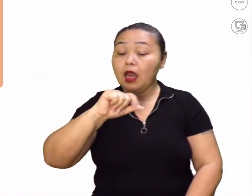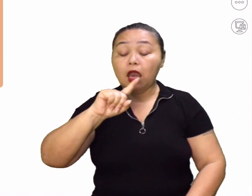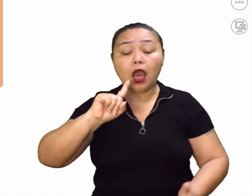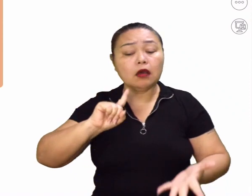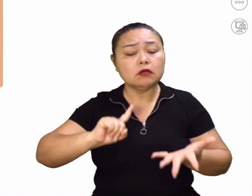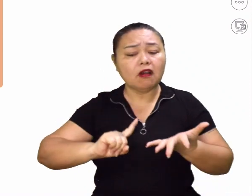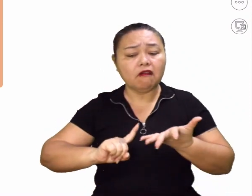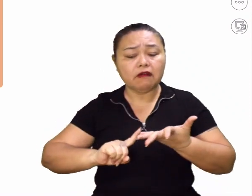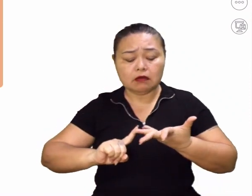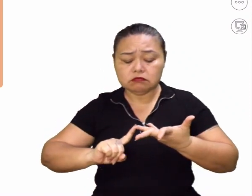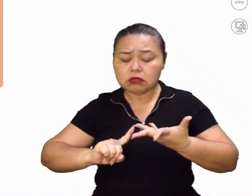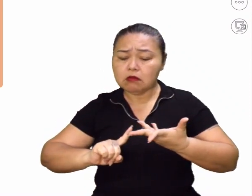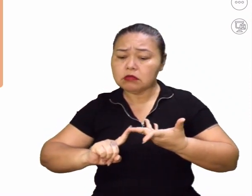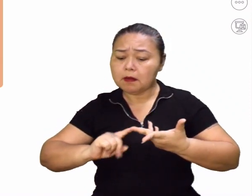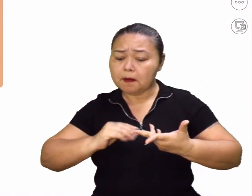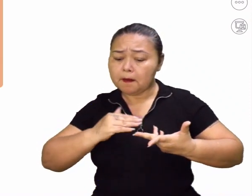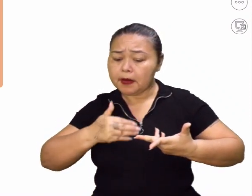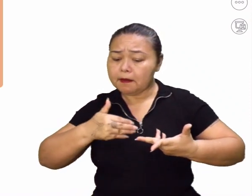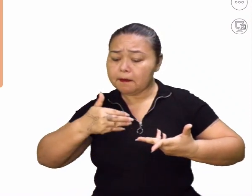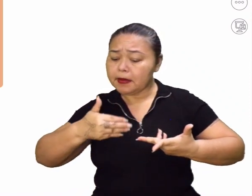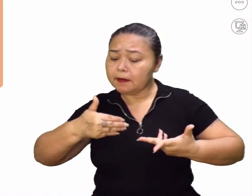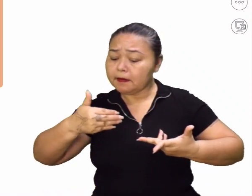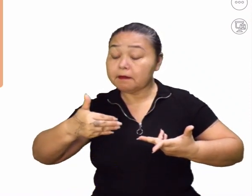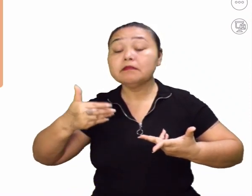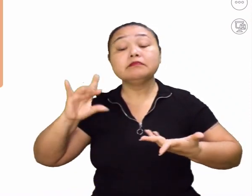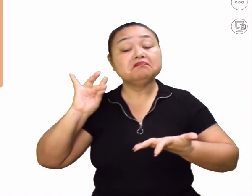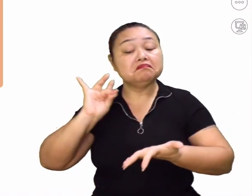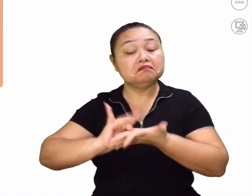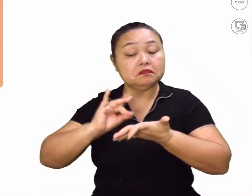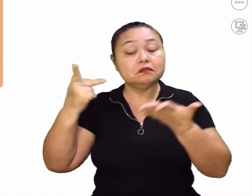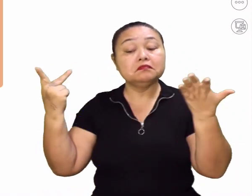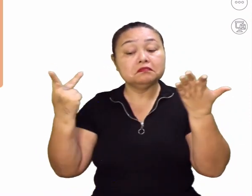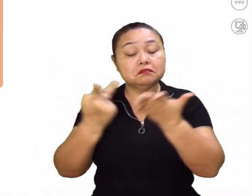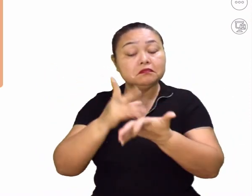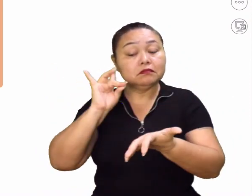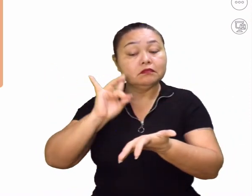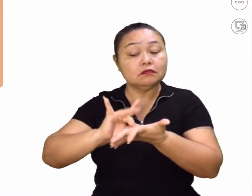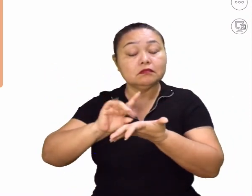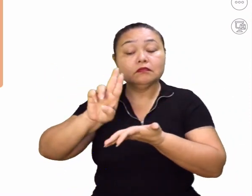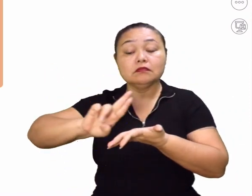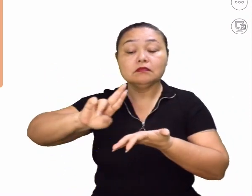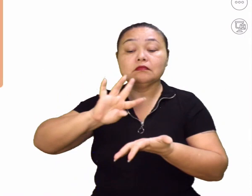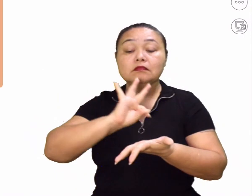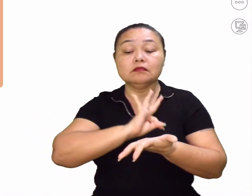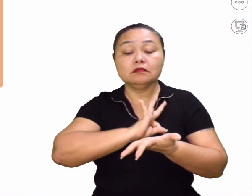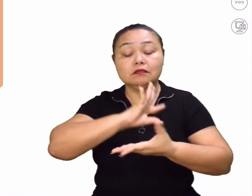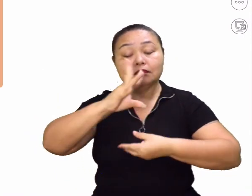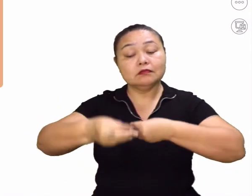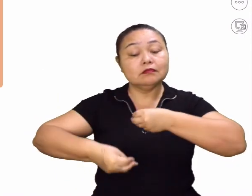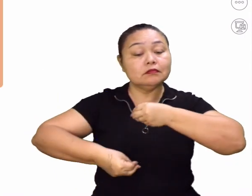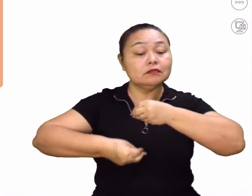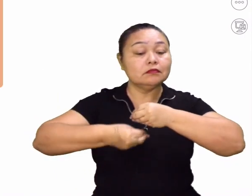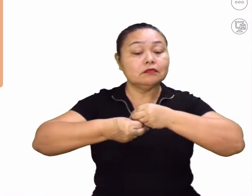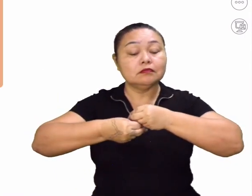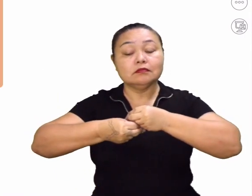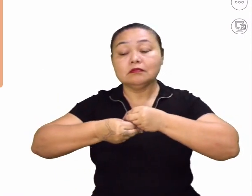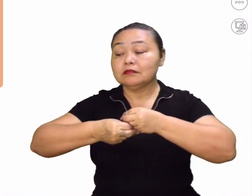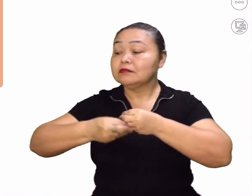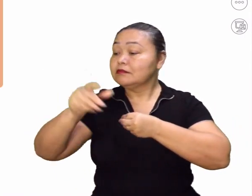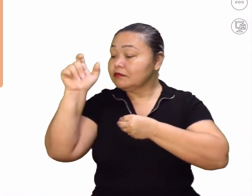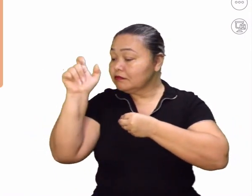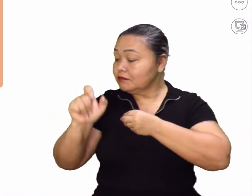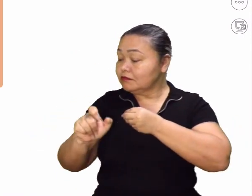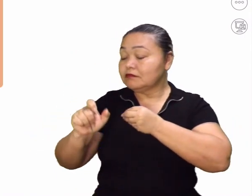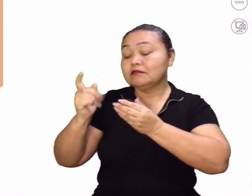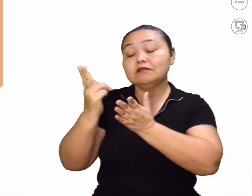para que ela, de fato, aconteça. Isso é através das técnicas implementadas por